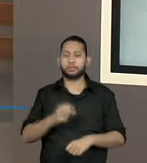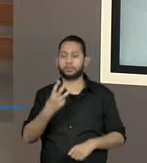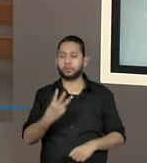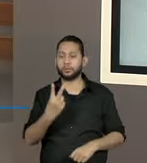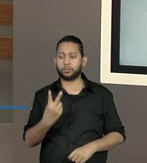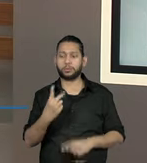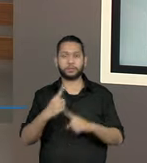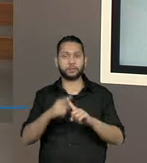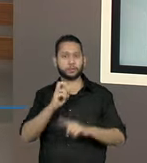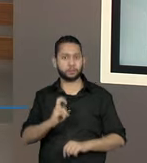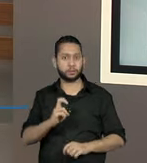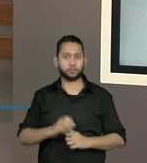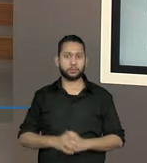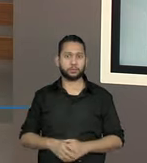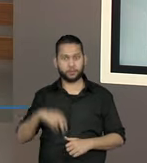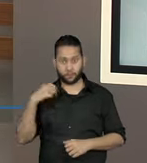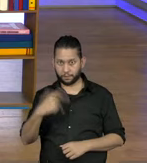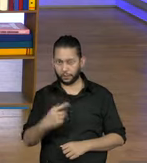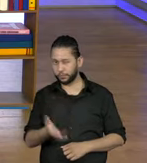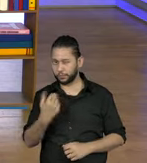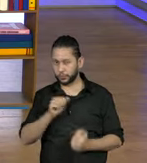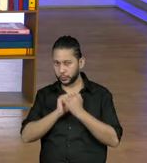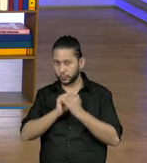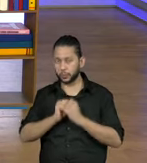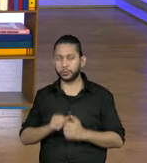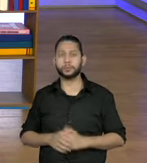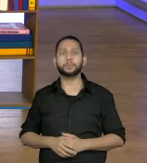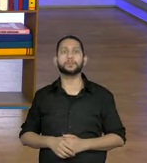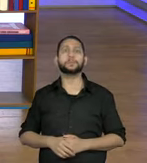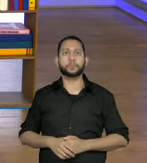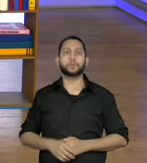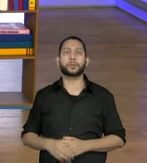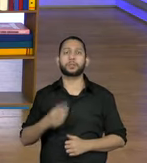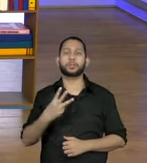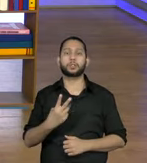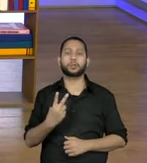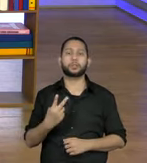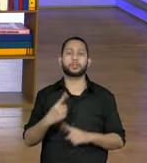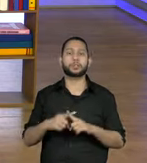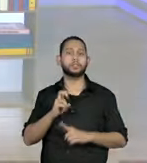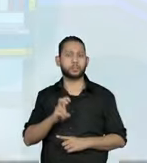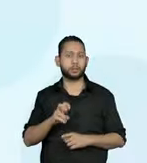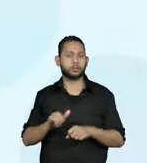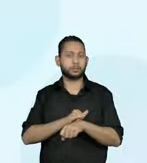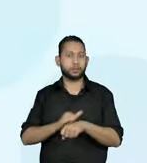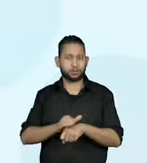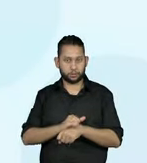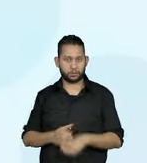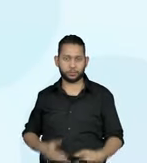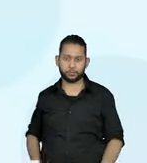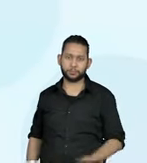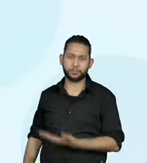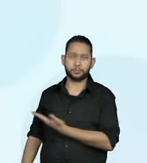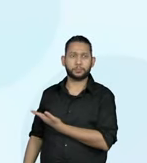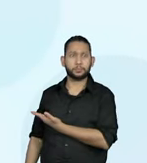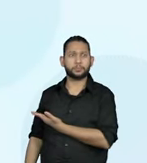32 vezes 5. Vamos fazer junto? Então, bora fazer junto aqui comigo. Então, a gente vai fazer aqui, ó, 32